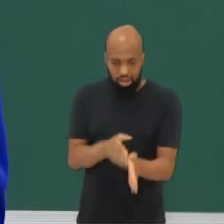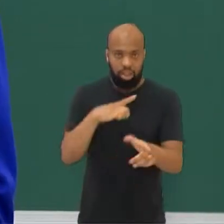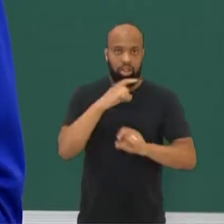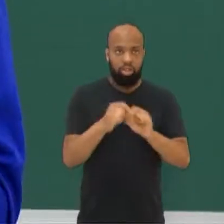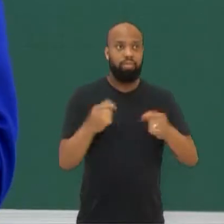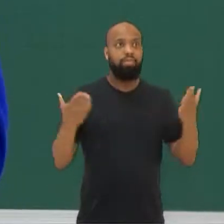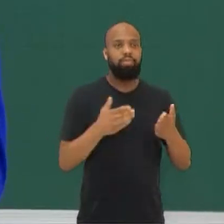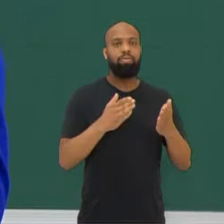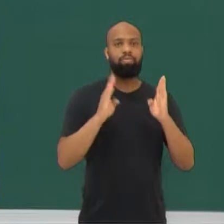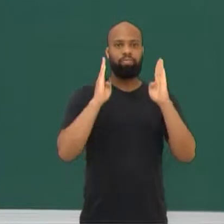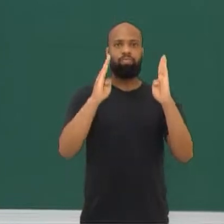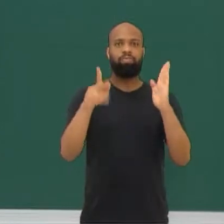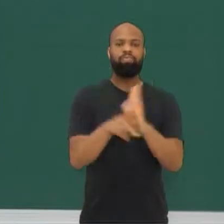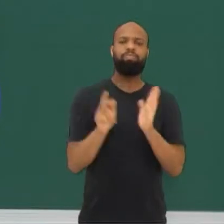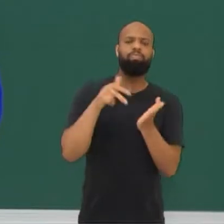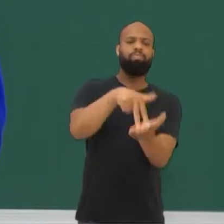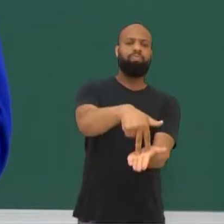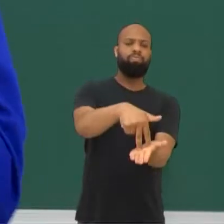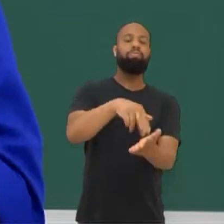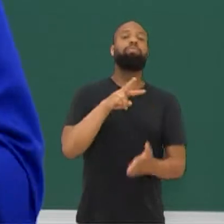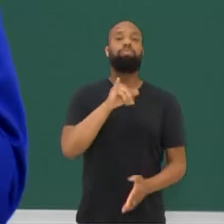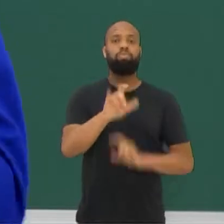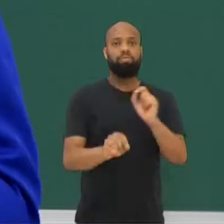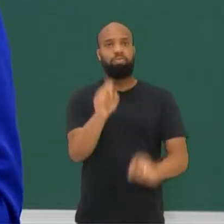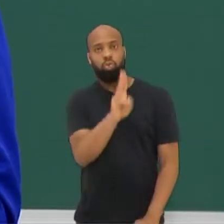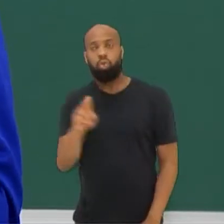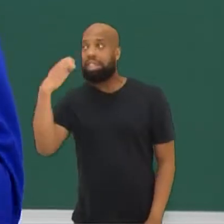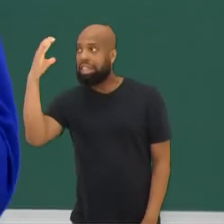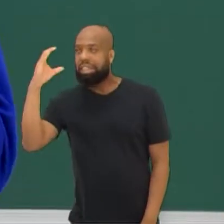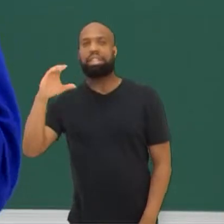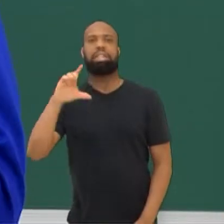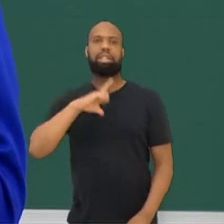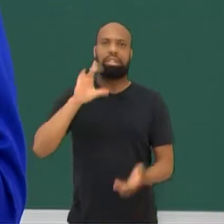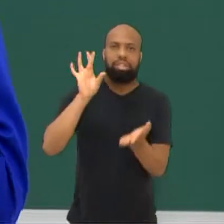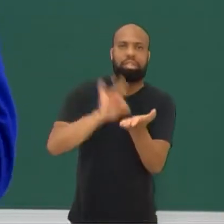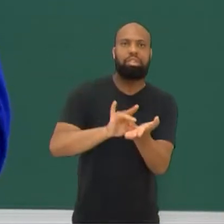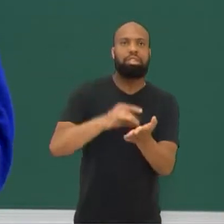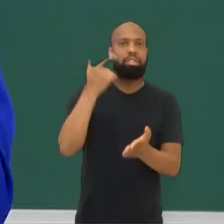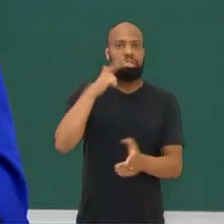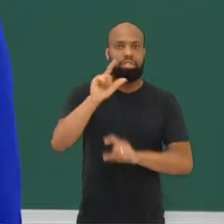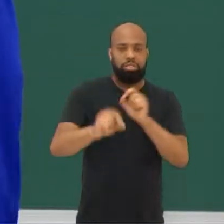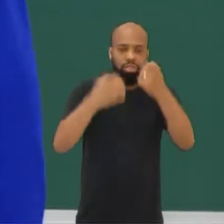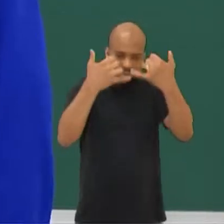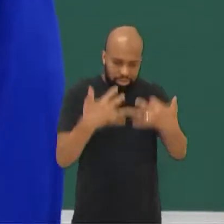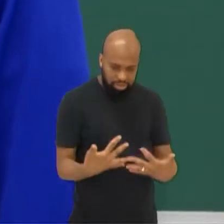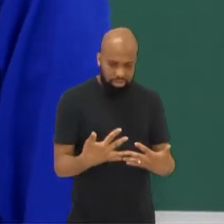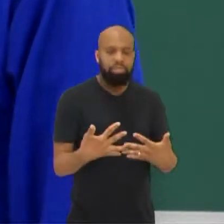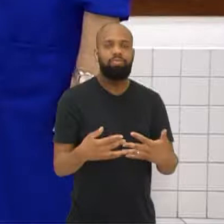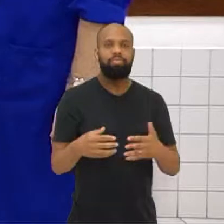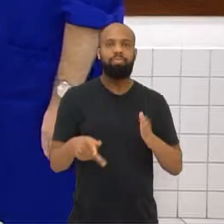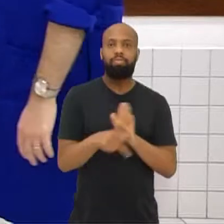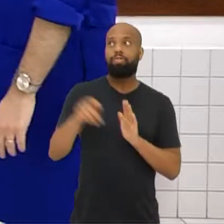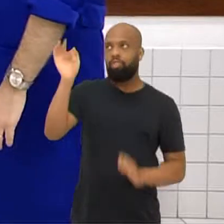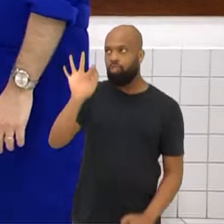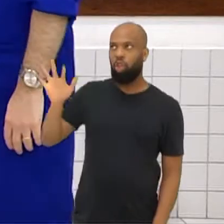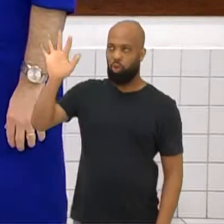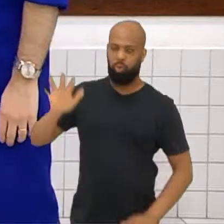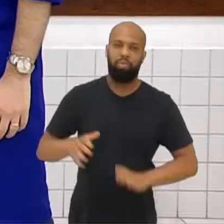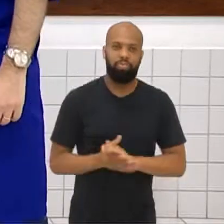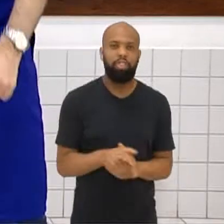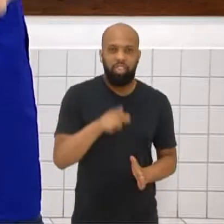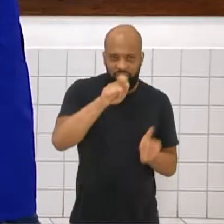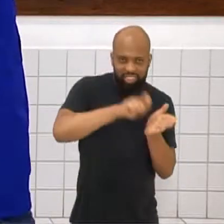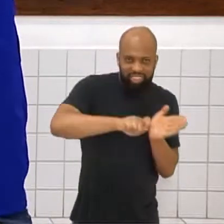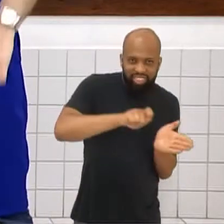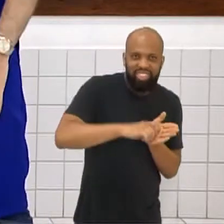ou estágio positivo, que é onde a gente vai utilizar a ciência para atribuir uma explicação aos fenômenos. Exatamente. Vocês estão fazendo suas